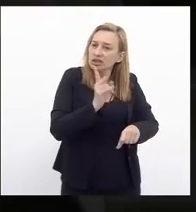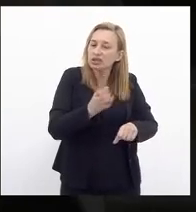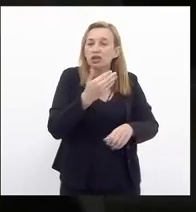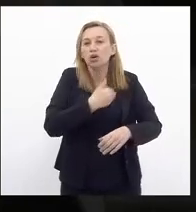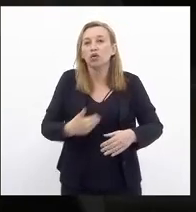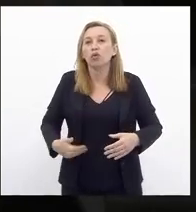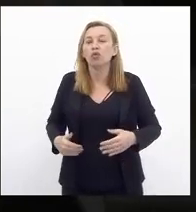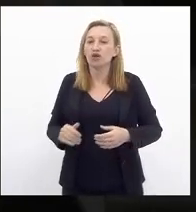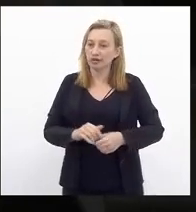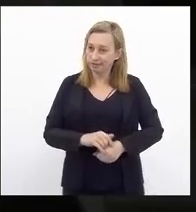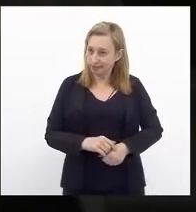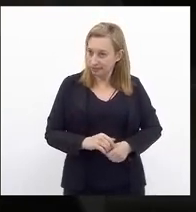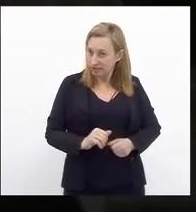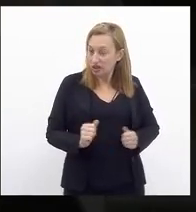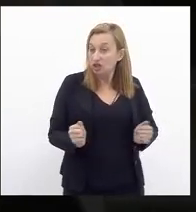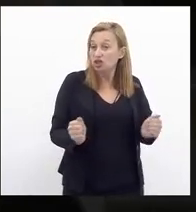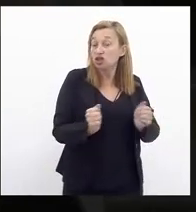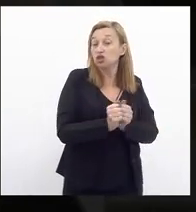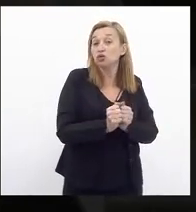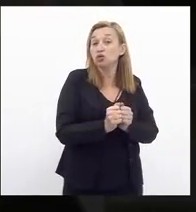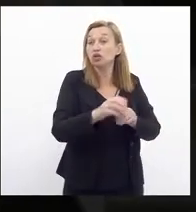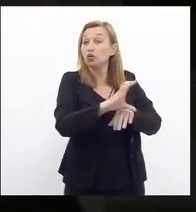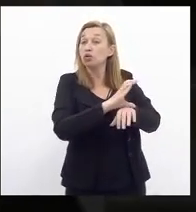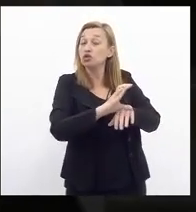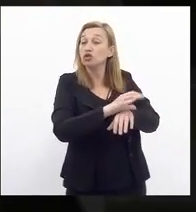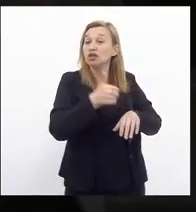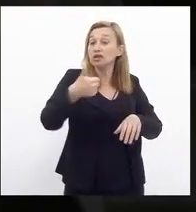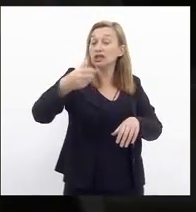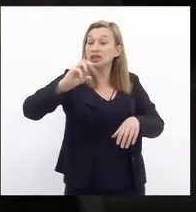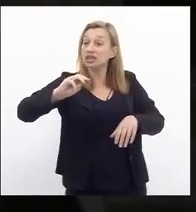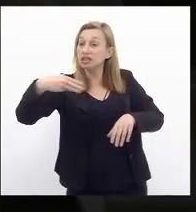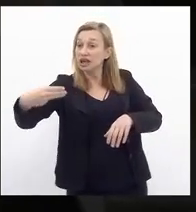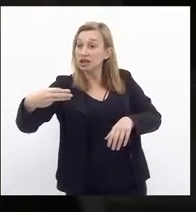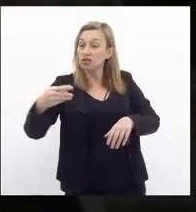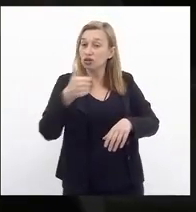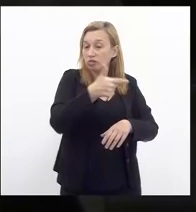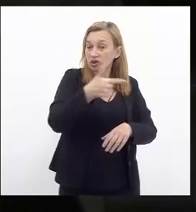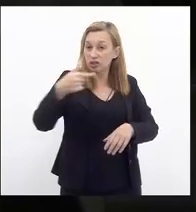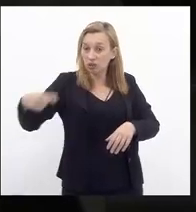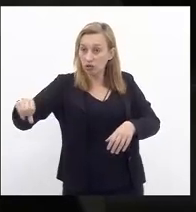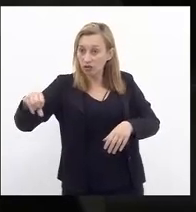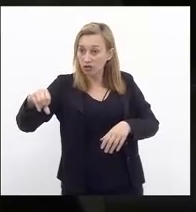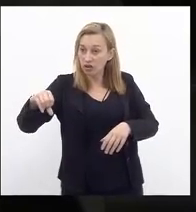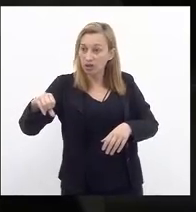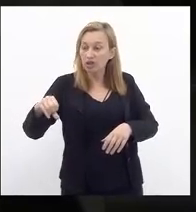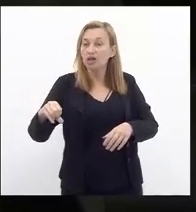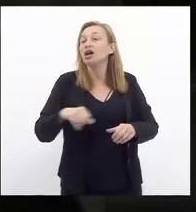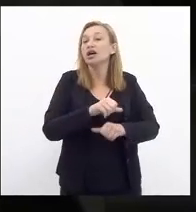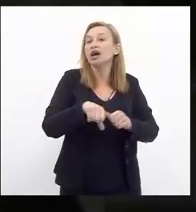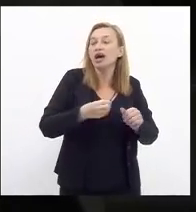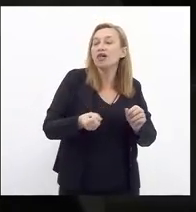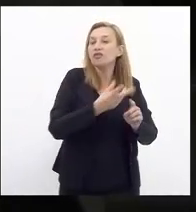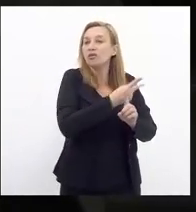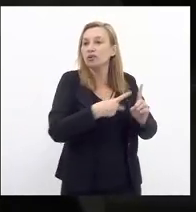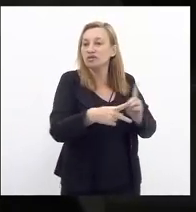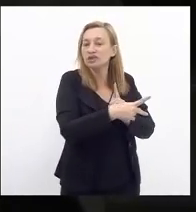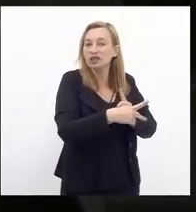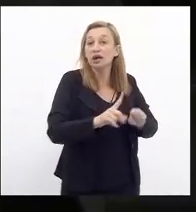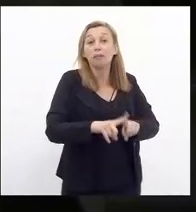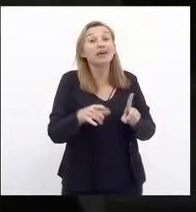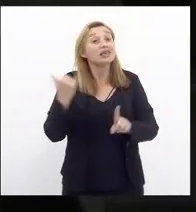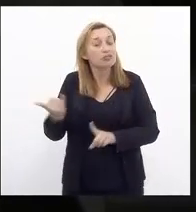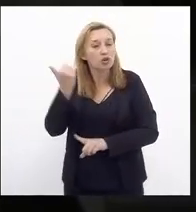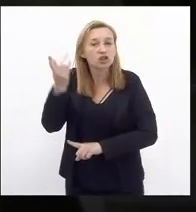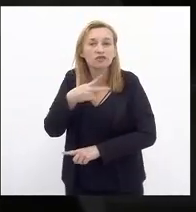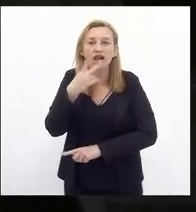governo se espera uma Emenda Constitucional 63 2103/2019 que a reforma da Previdência Federal mas é